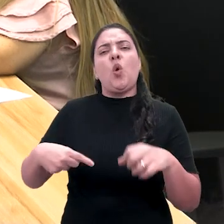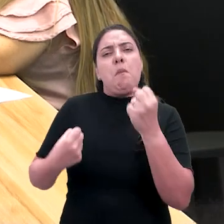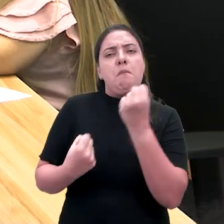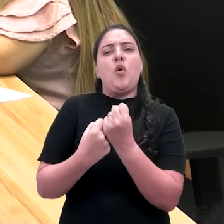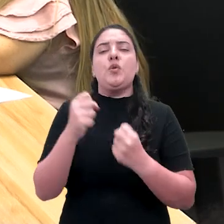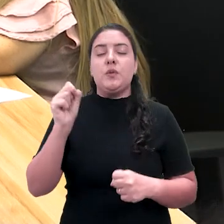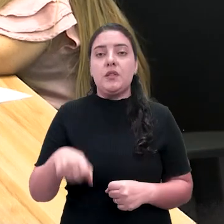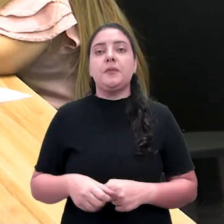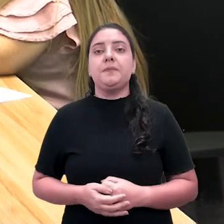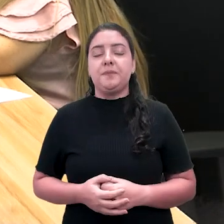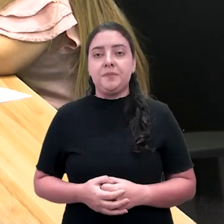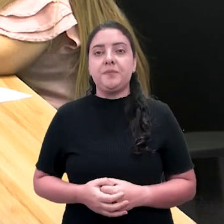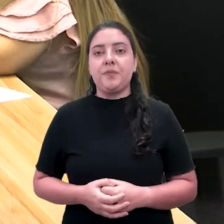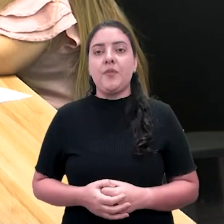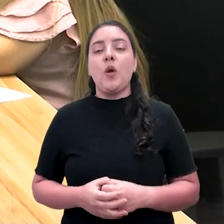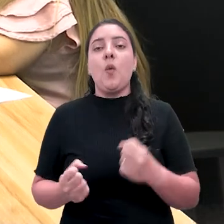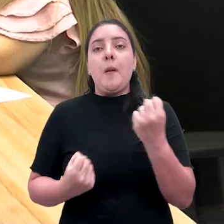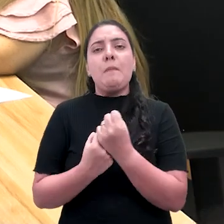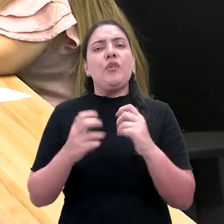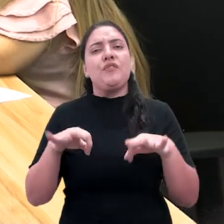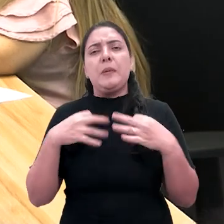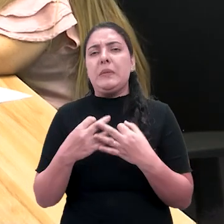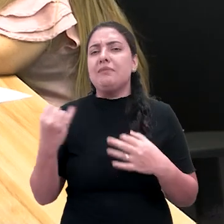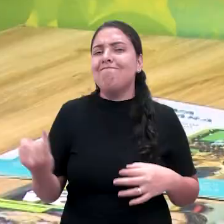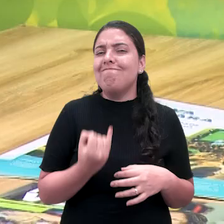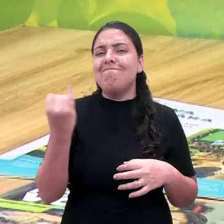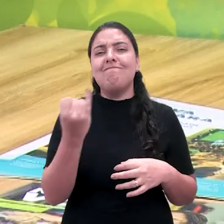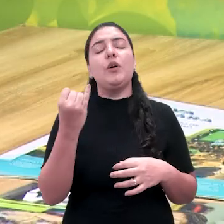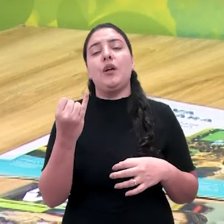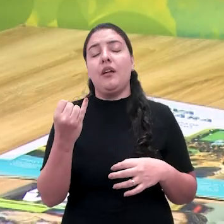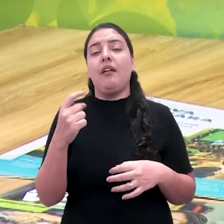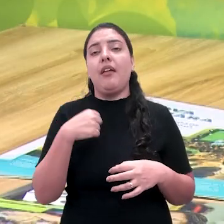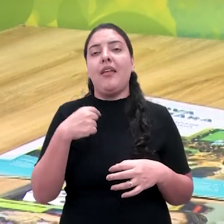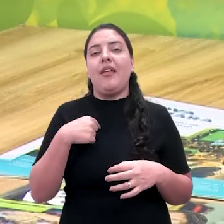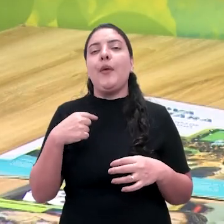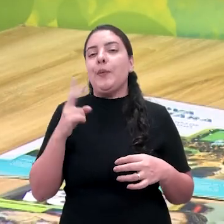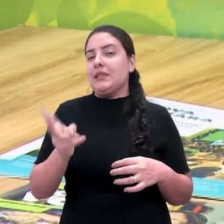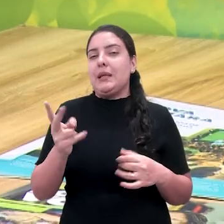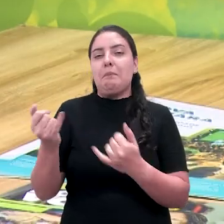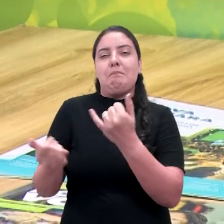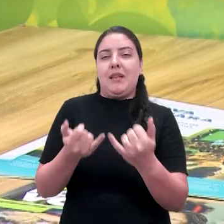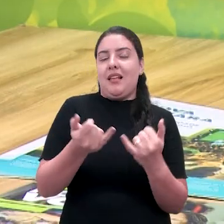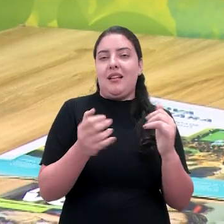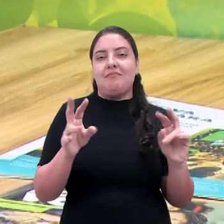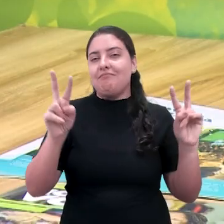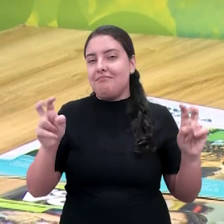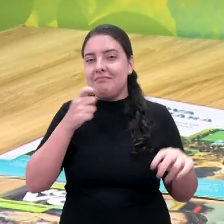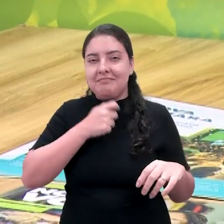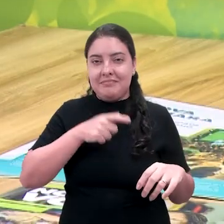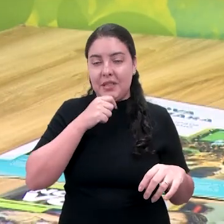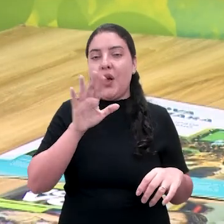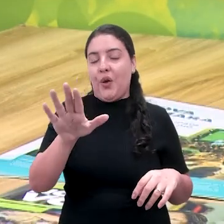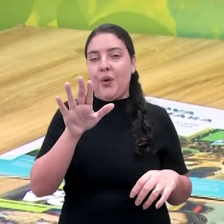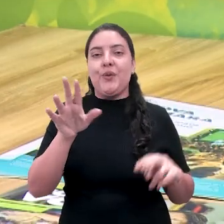continuar, estamos aqui. E o apoio da família é essencial, né? Até eu brinco que já eu chego nessa parte,